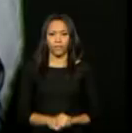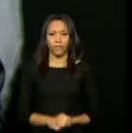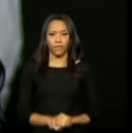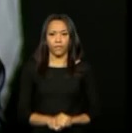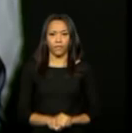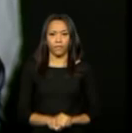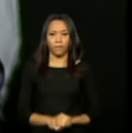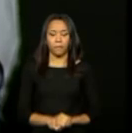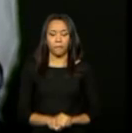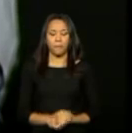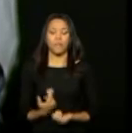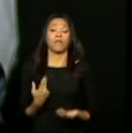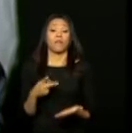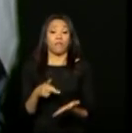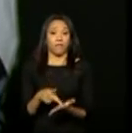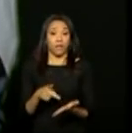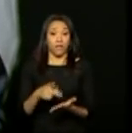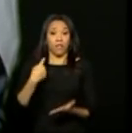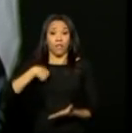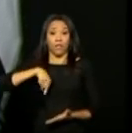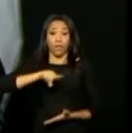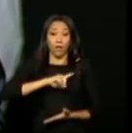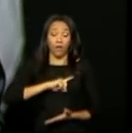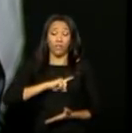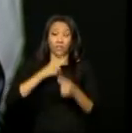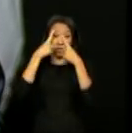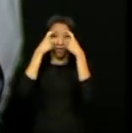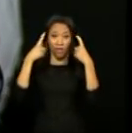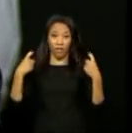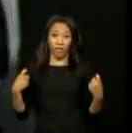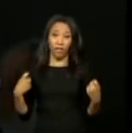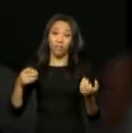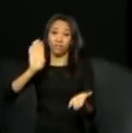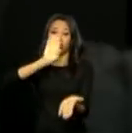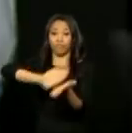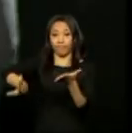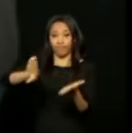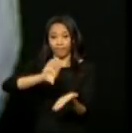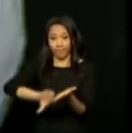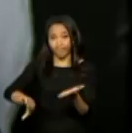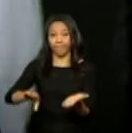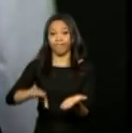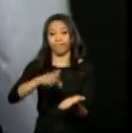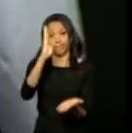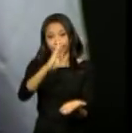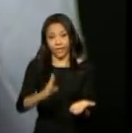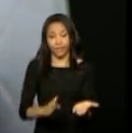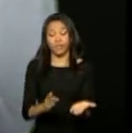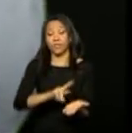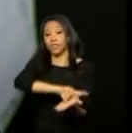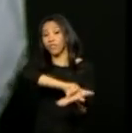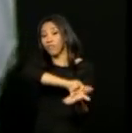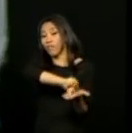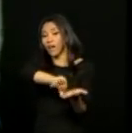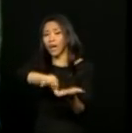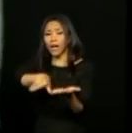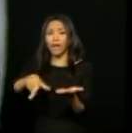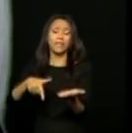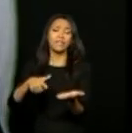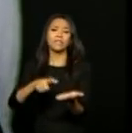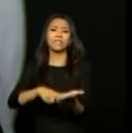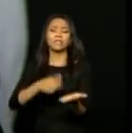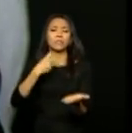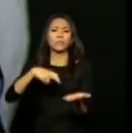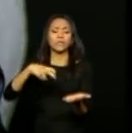Na verdade, banalizamos a violência em nosso país. São muitos os fantasmas culturais que